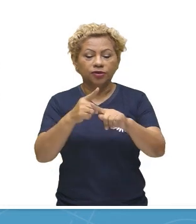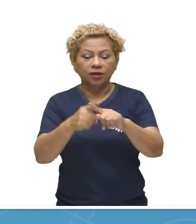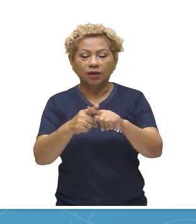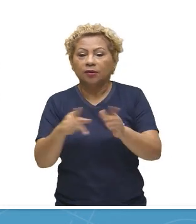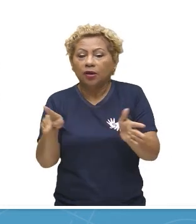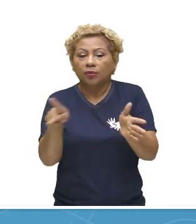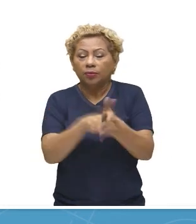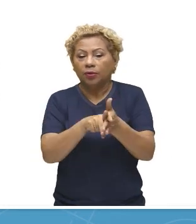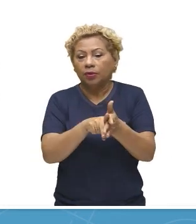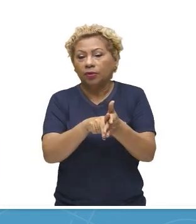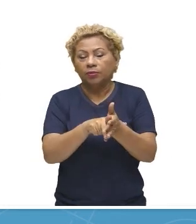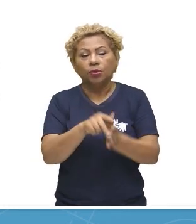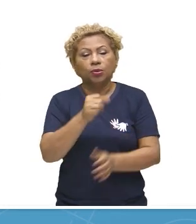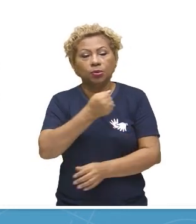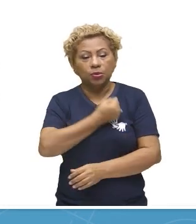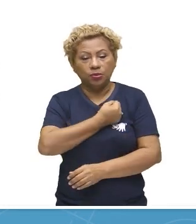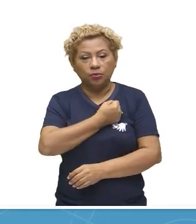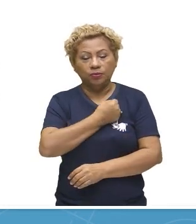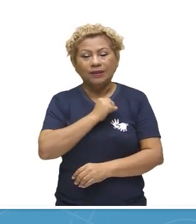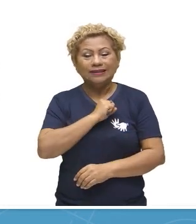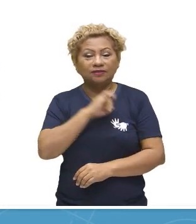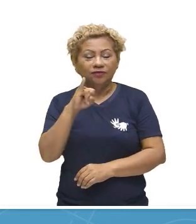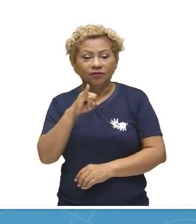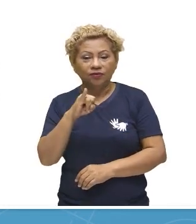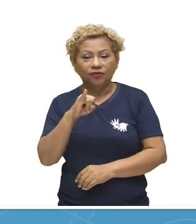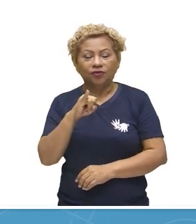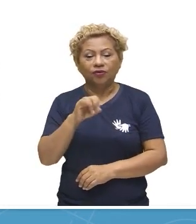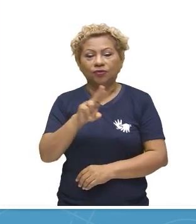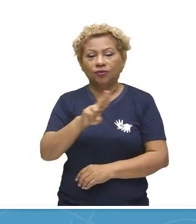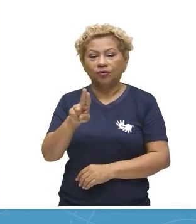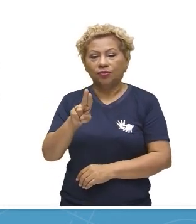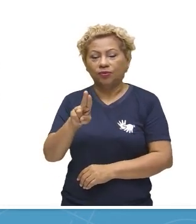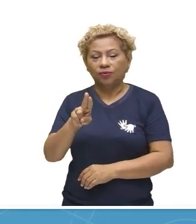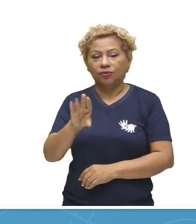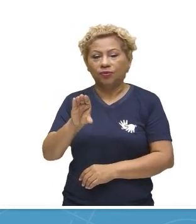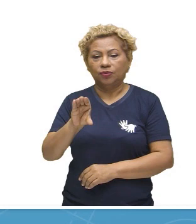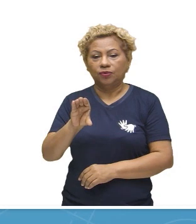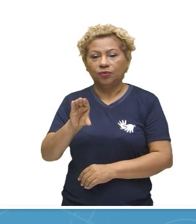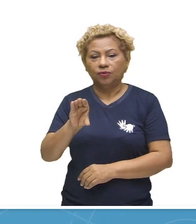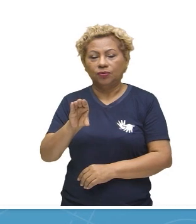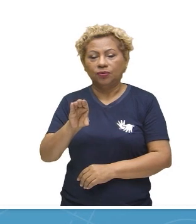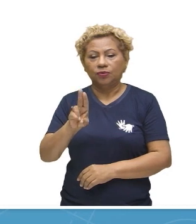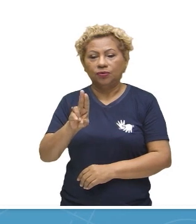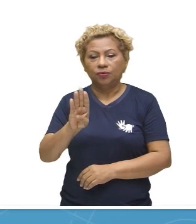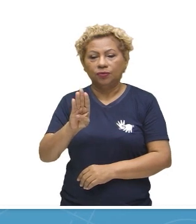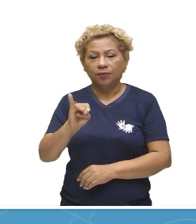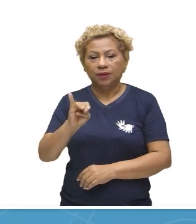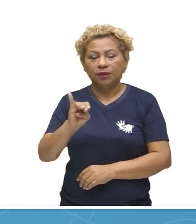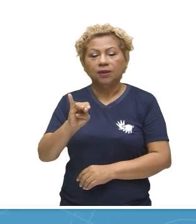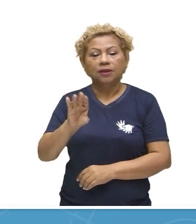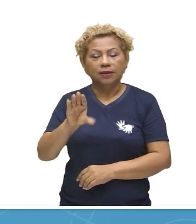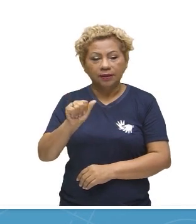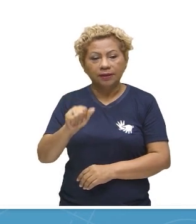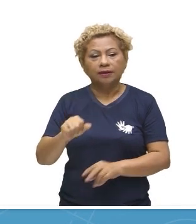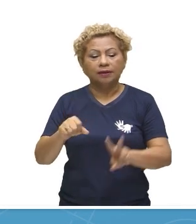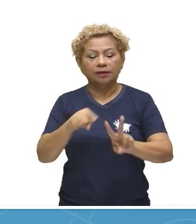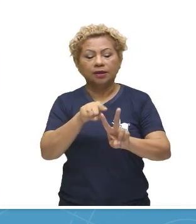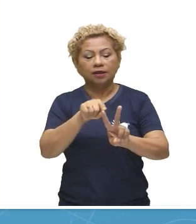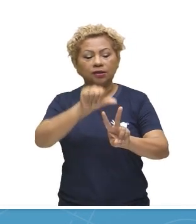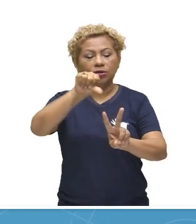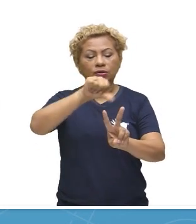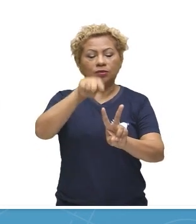é quadrada. Se fosse raiz cúbica, teria que ser elevado ao cubo. E assim por diante, tá bom?